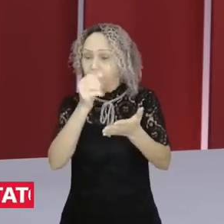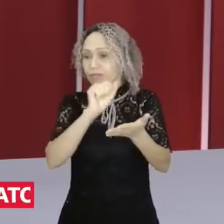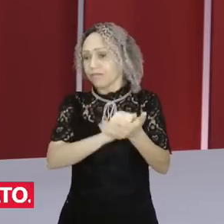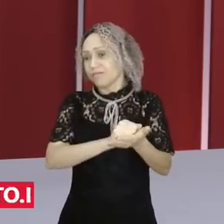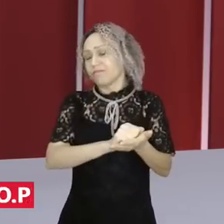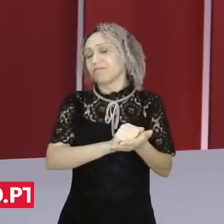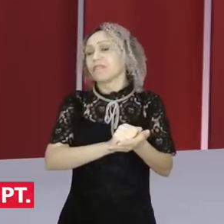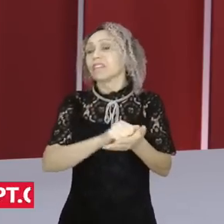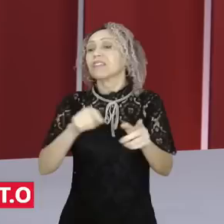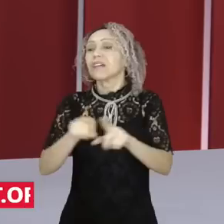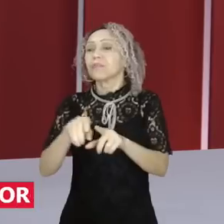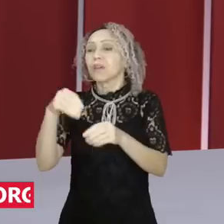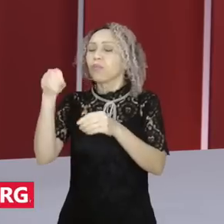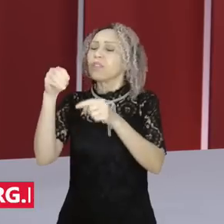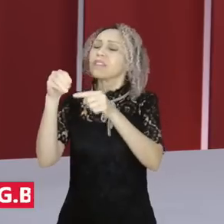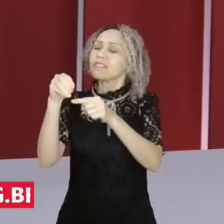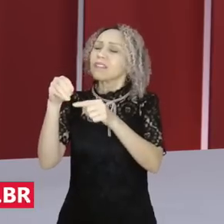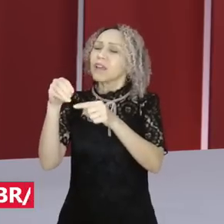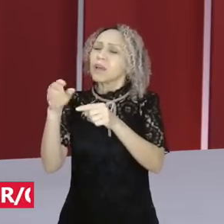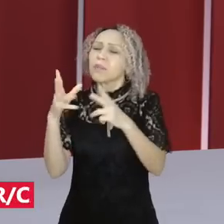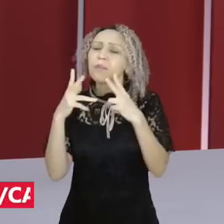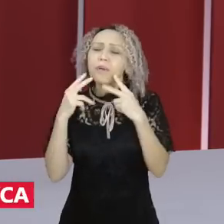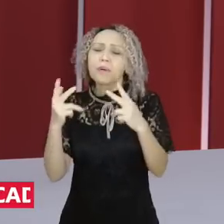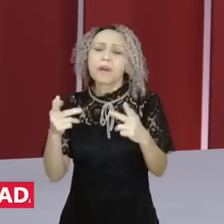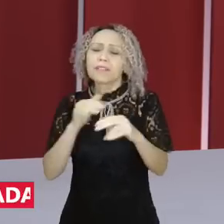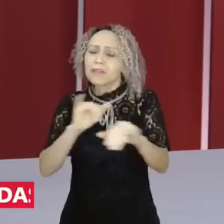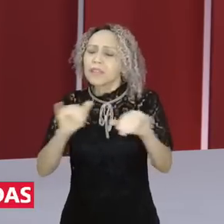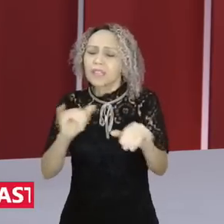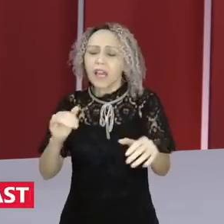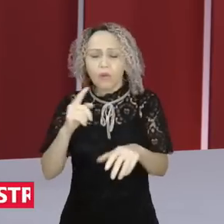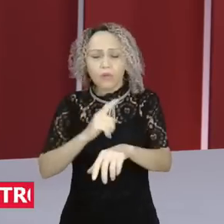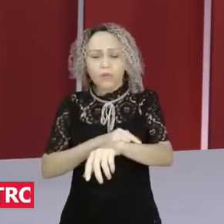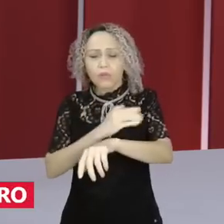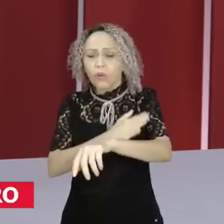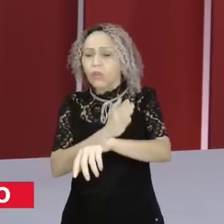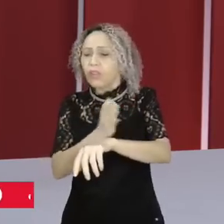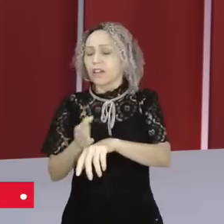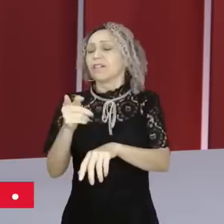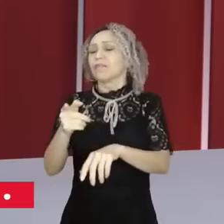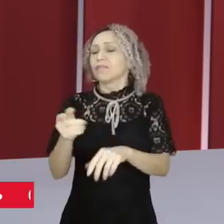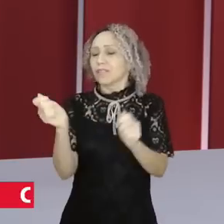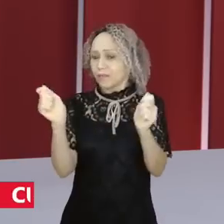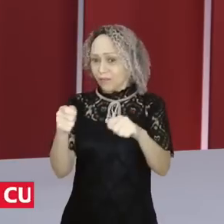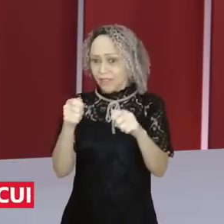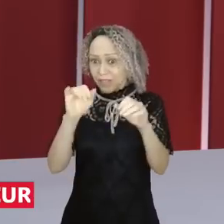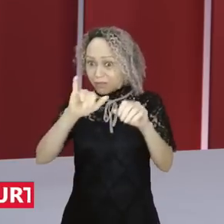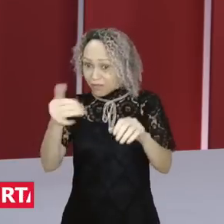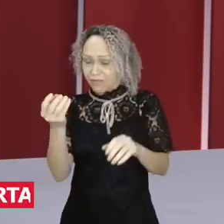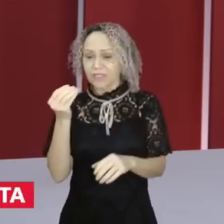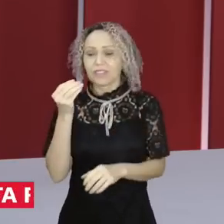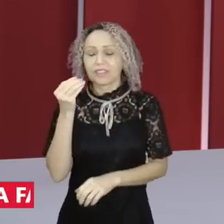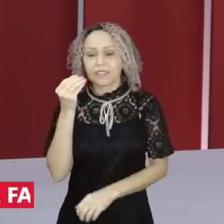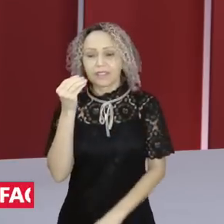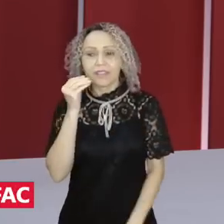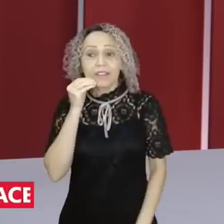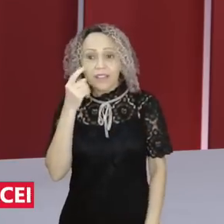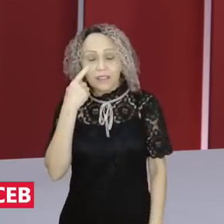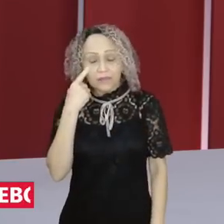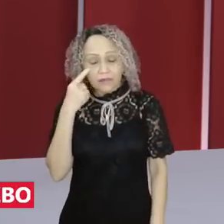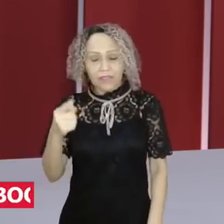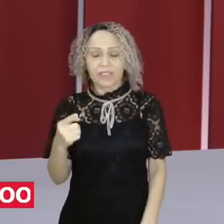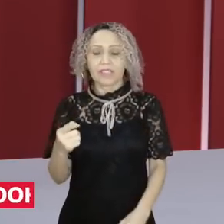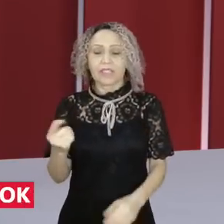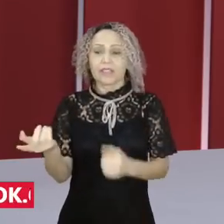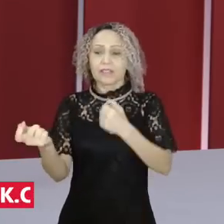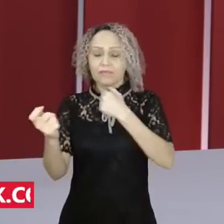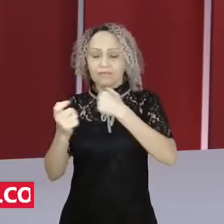de notificações para não perder nenhuma transmissão do nosso canal. Deixe seu like nesse vídeo e compartilhe